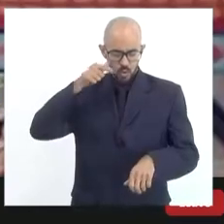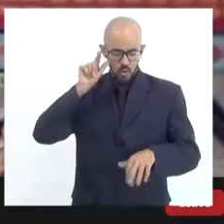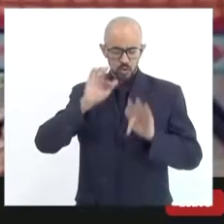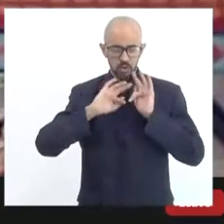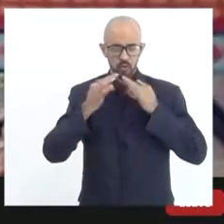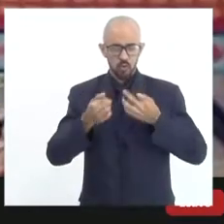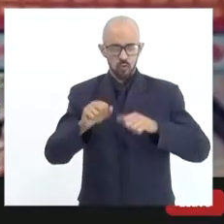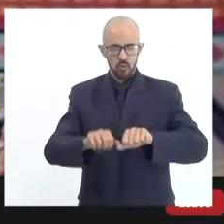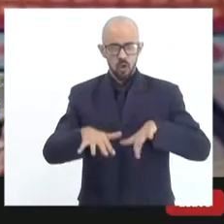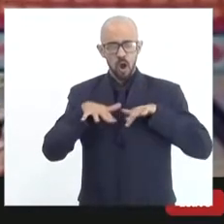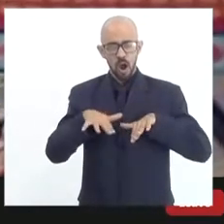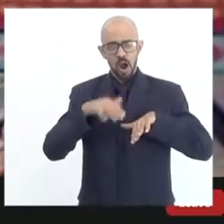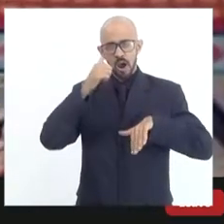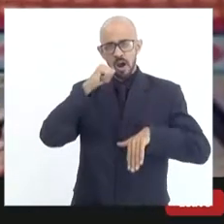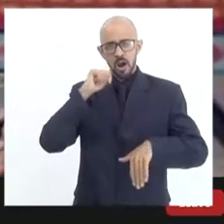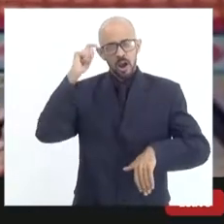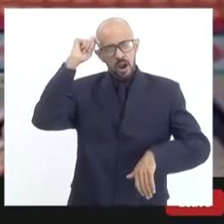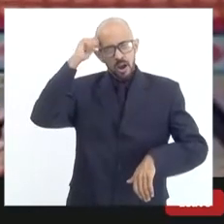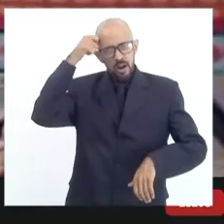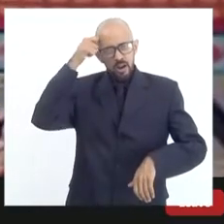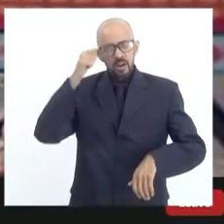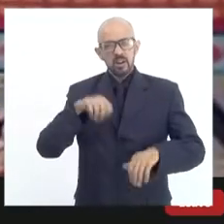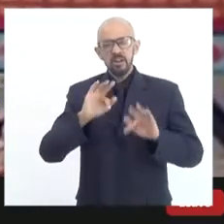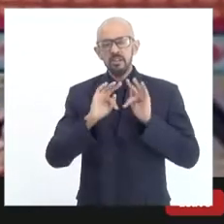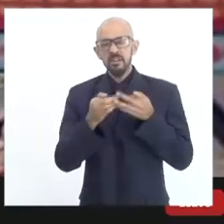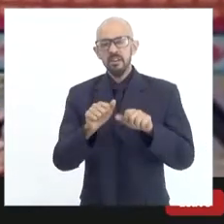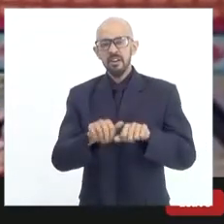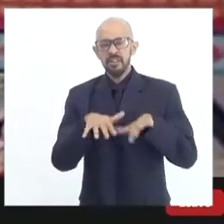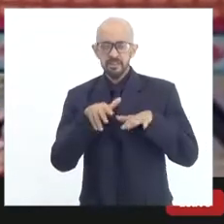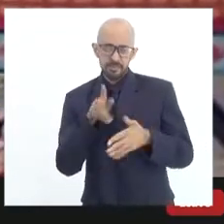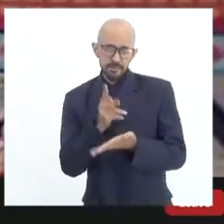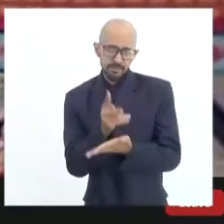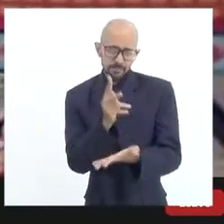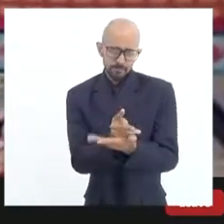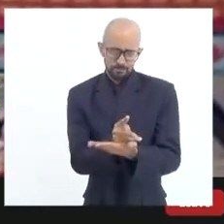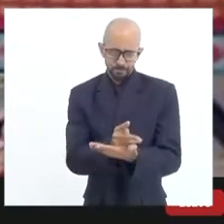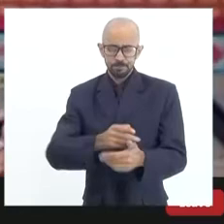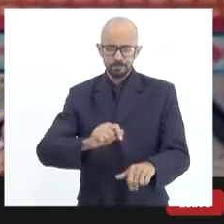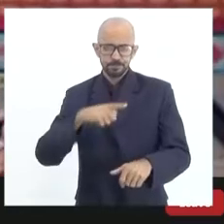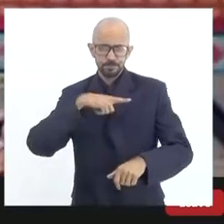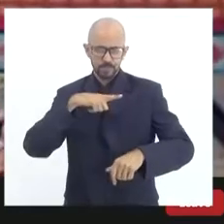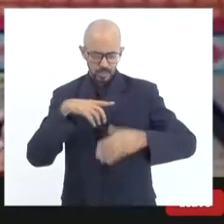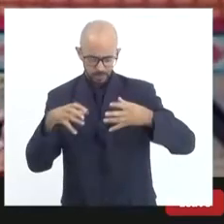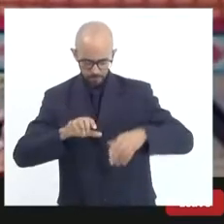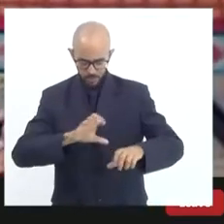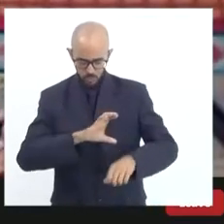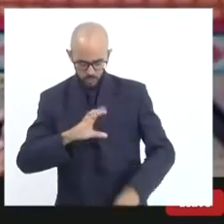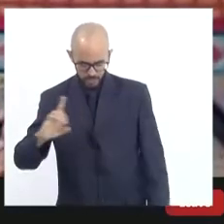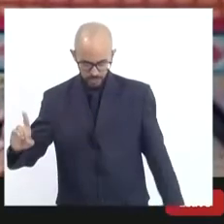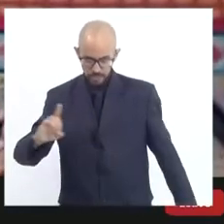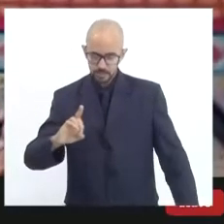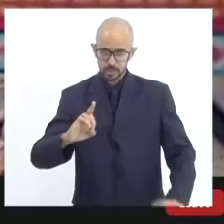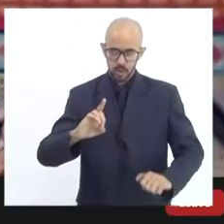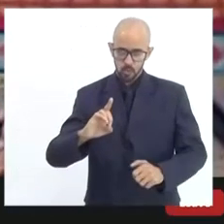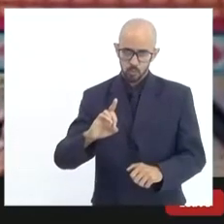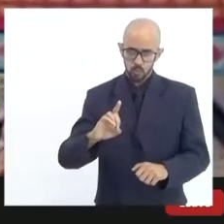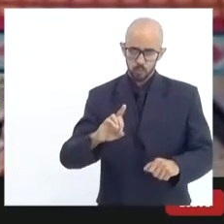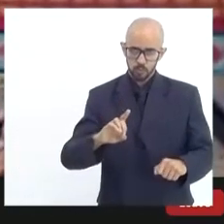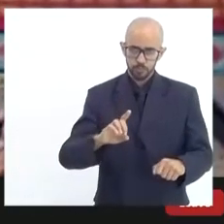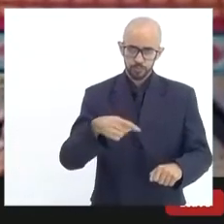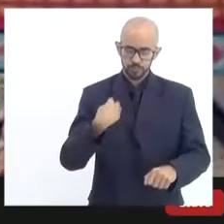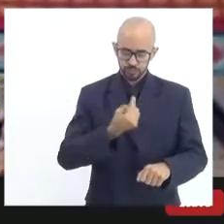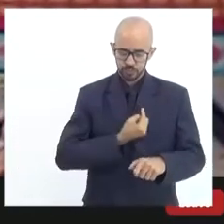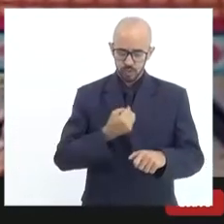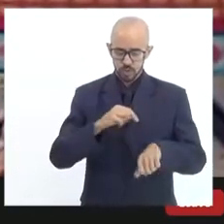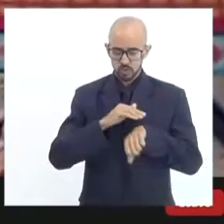Negras da Alerj, o Fórum Permanente de Diálogos, tem uma coordenação colegiada, nós discutíamos com a equipe